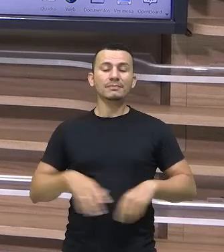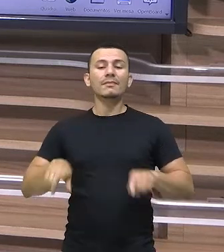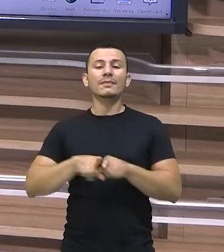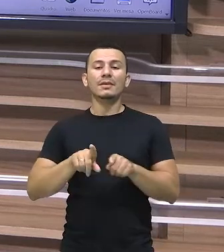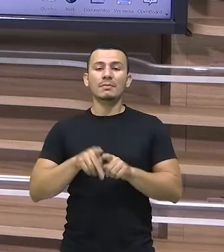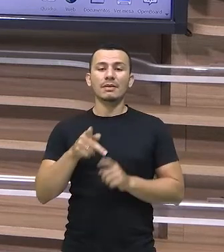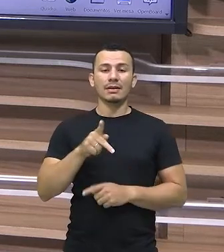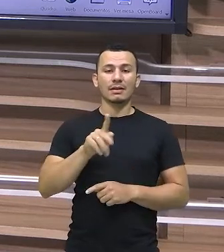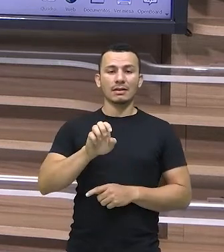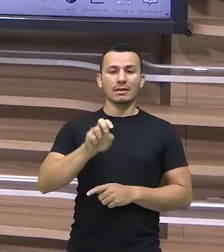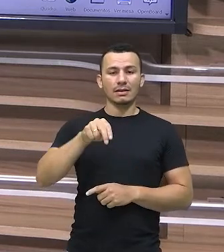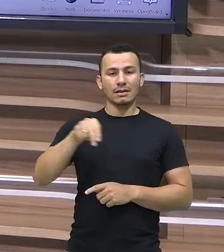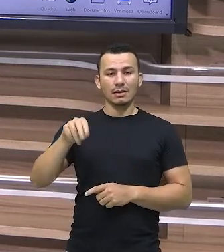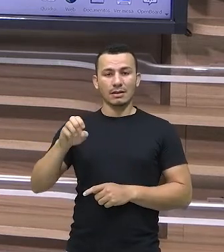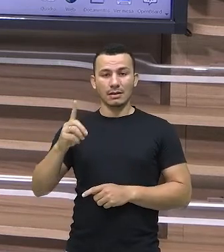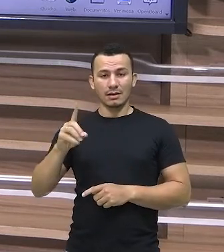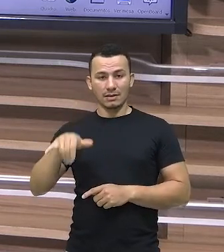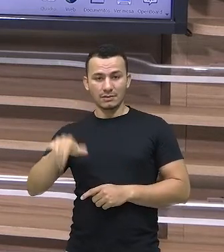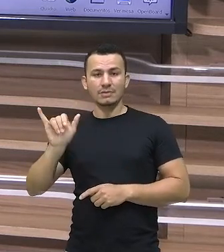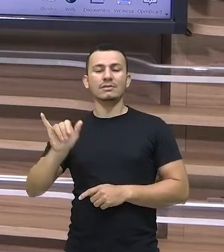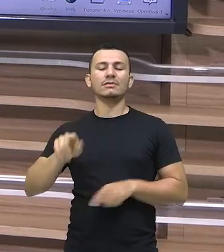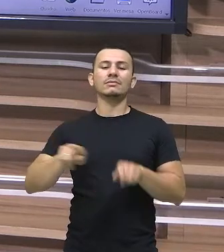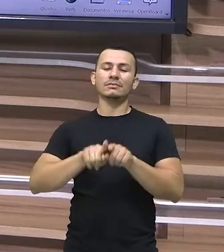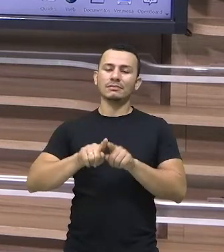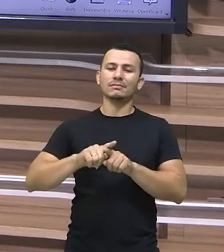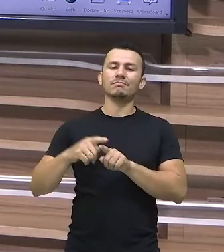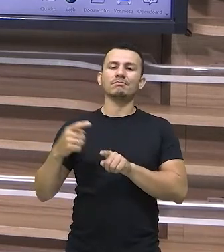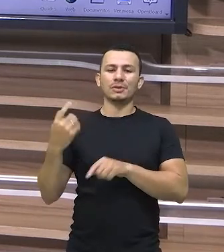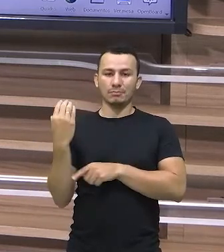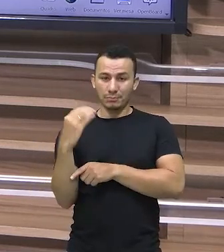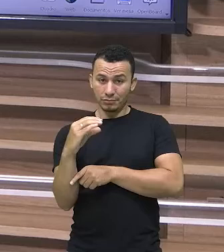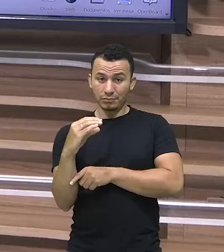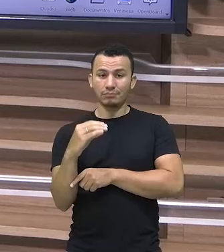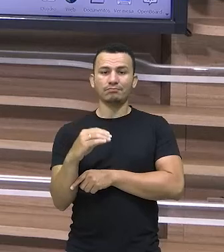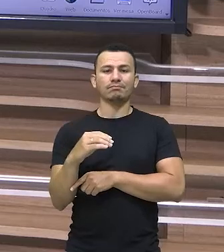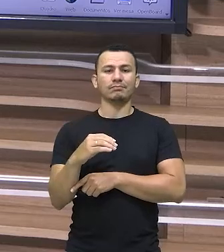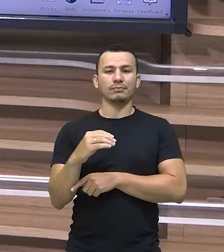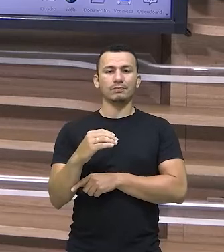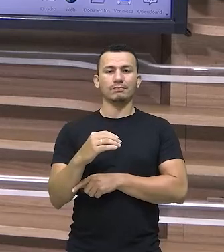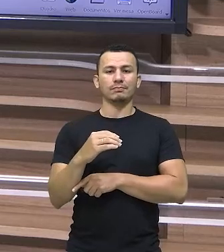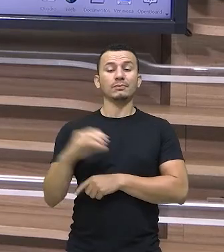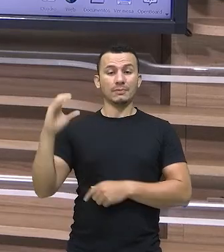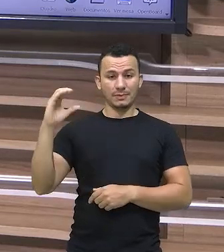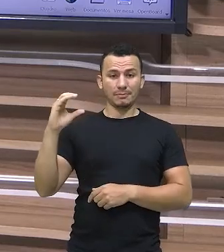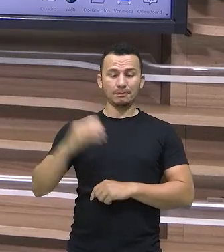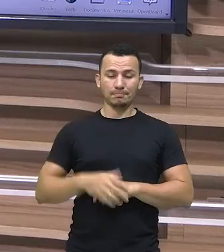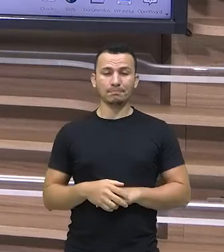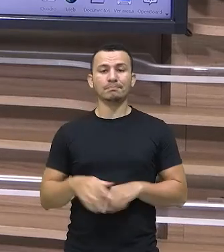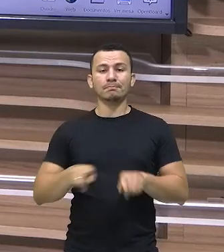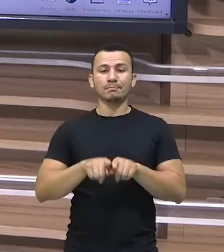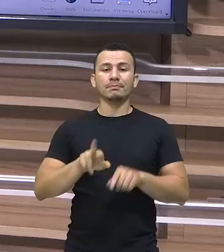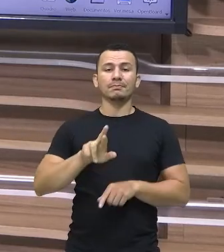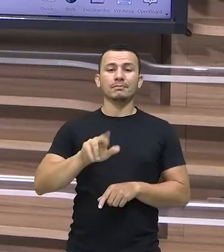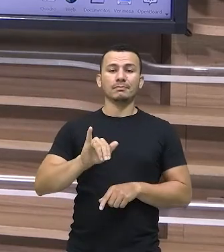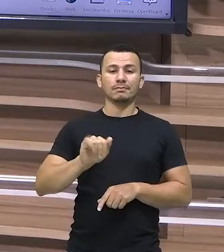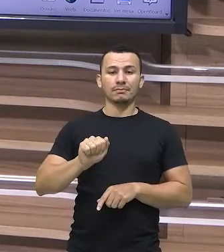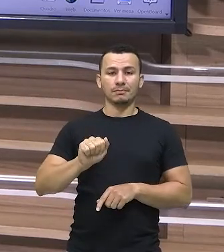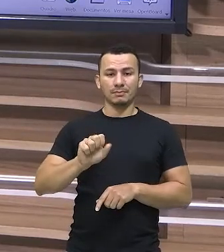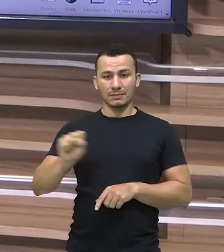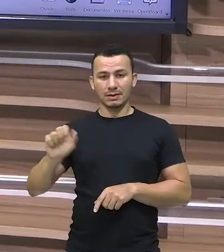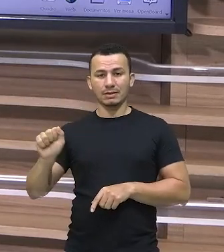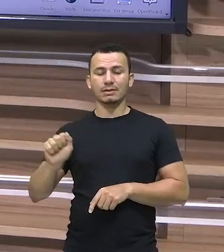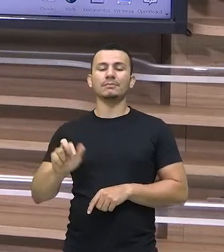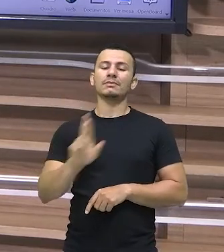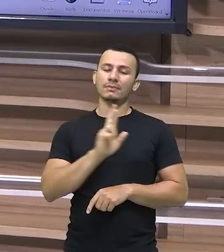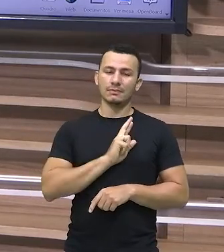do Kennedy, né, que colocou aí também a questão C. E a Raíssa, também lá do Careiro da Várzea, que colocou